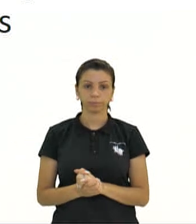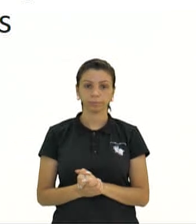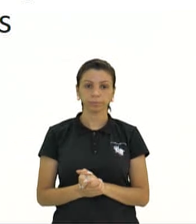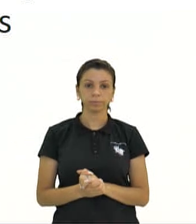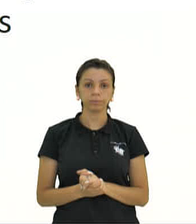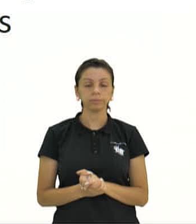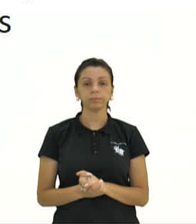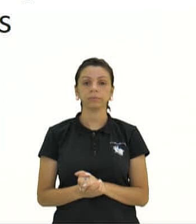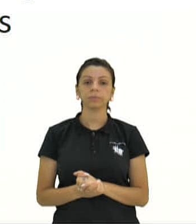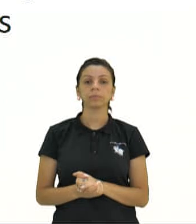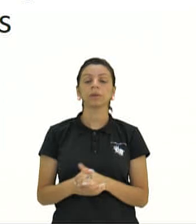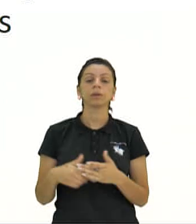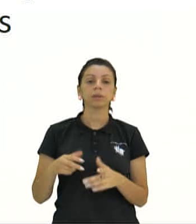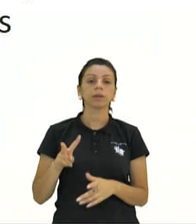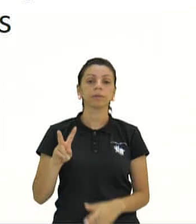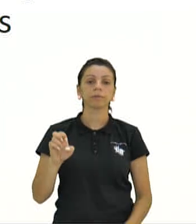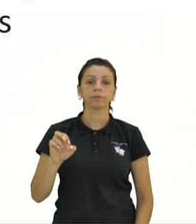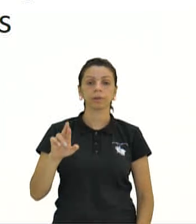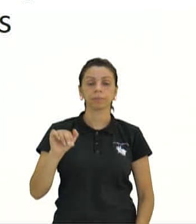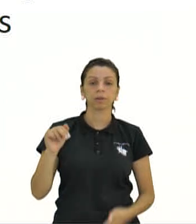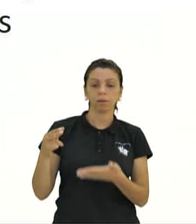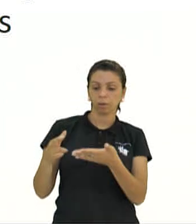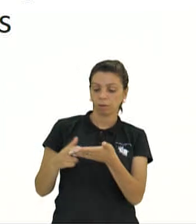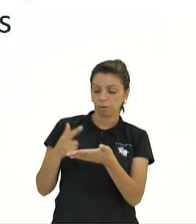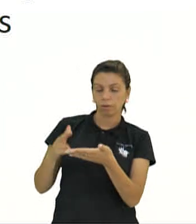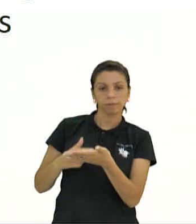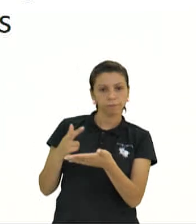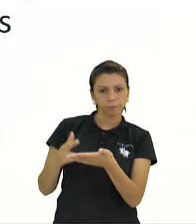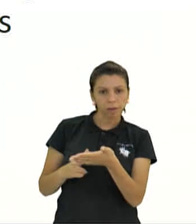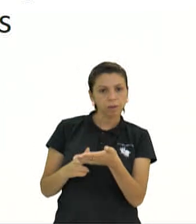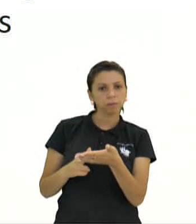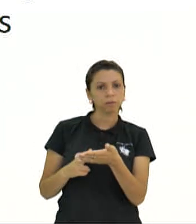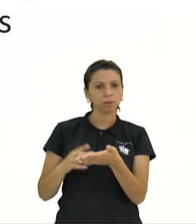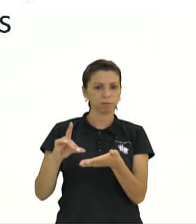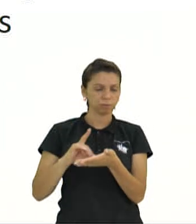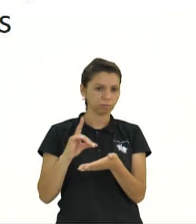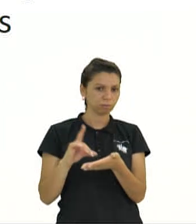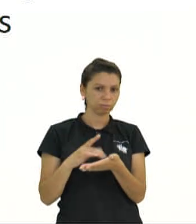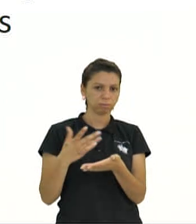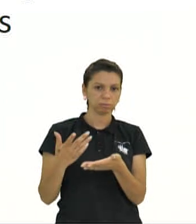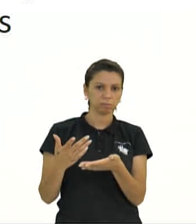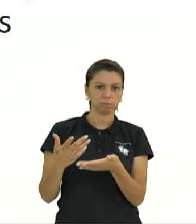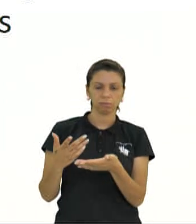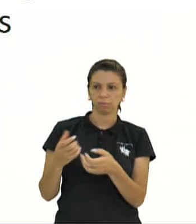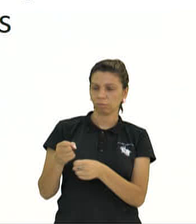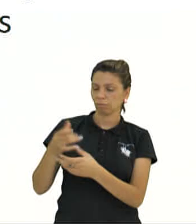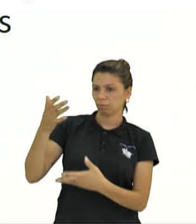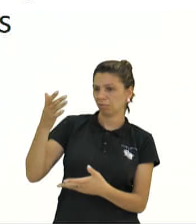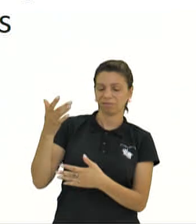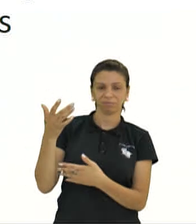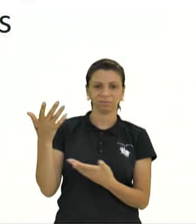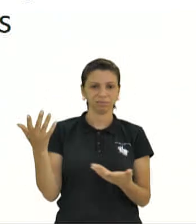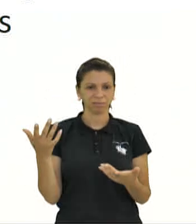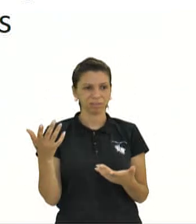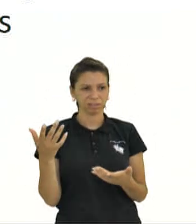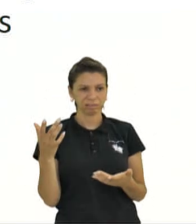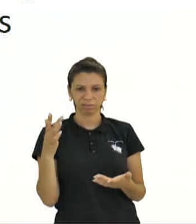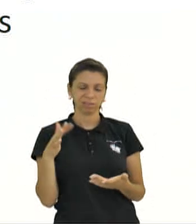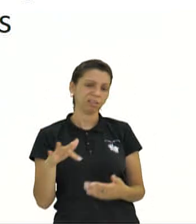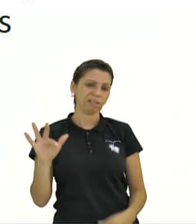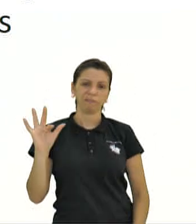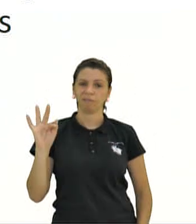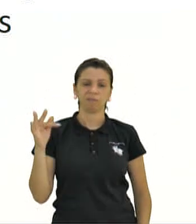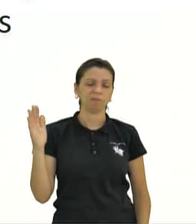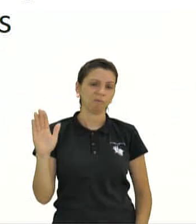as entradas presentes em revistas, manuais, enciclopédias. Credo, professor, não dá nem para entender direito isso. Isso é falso,